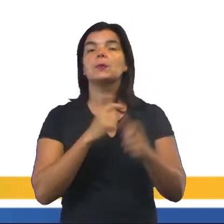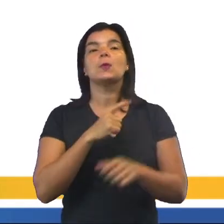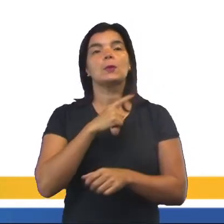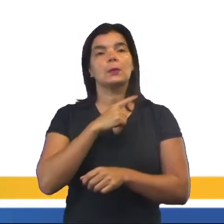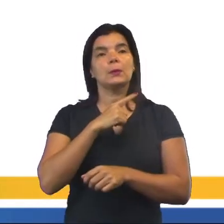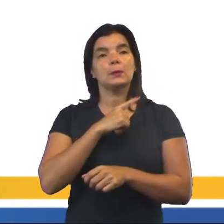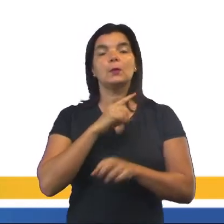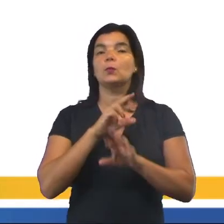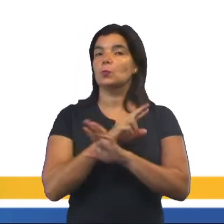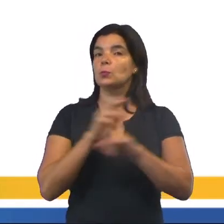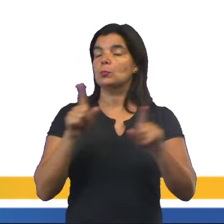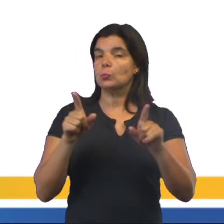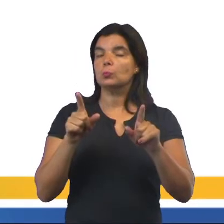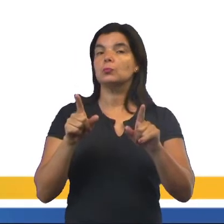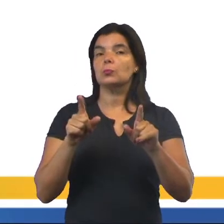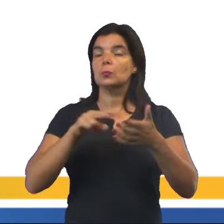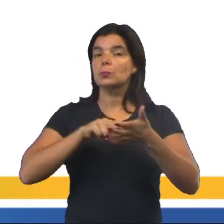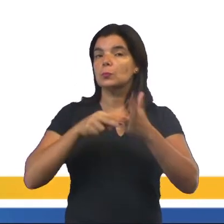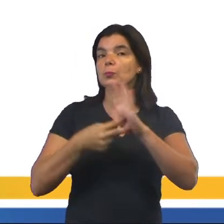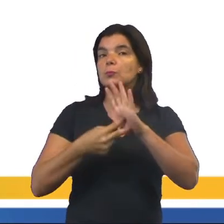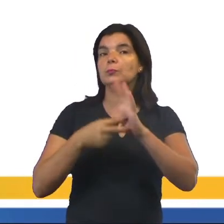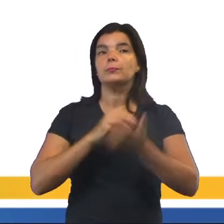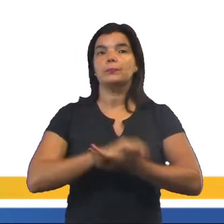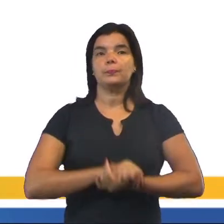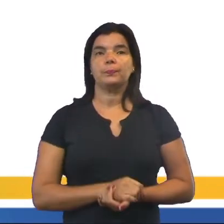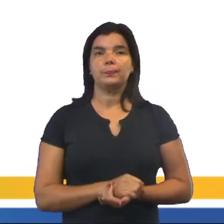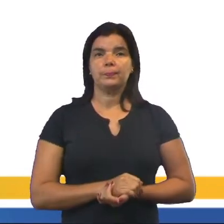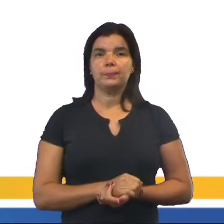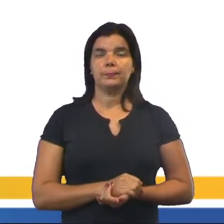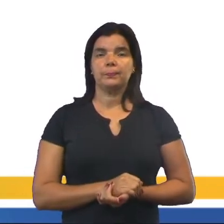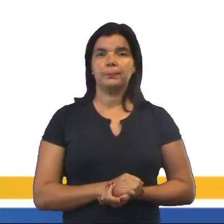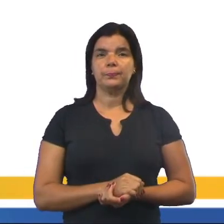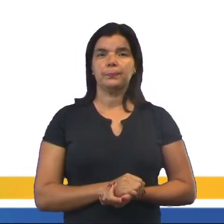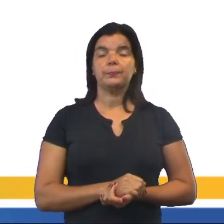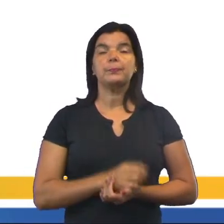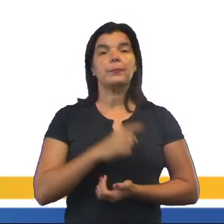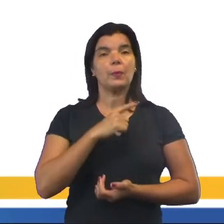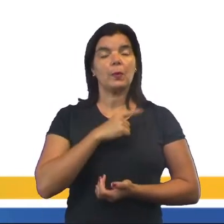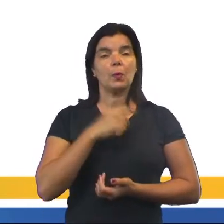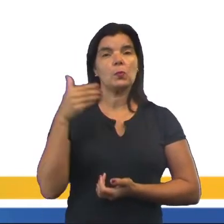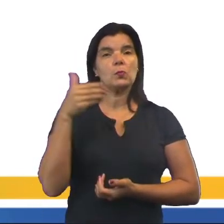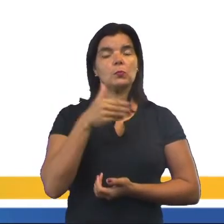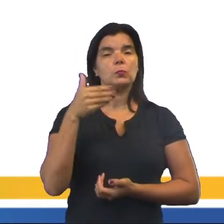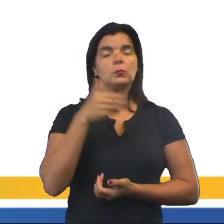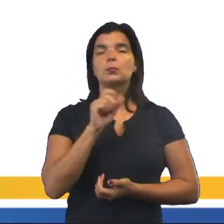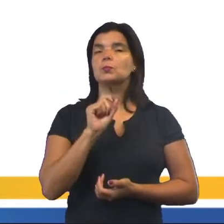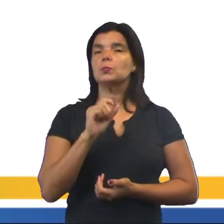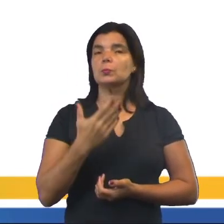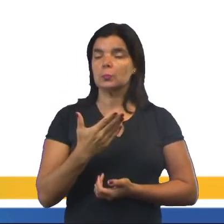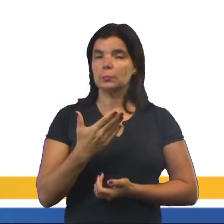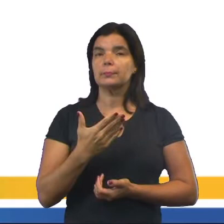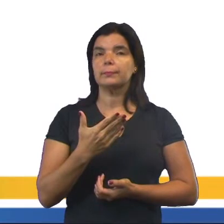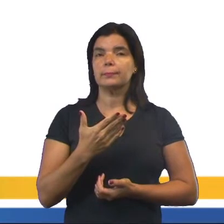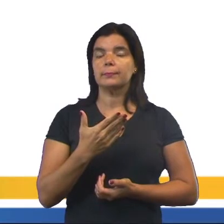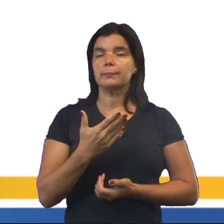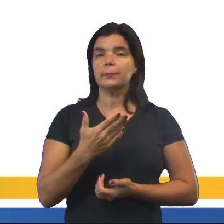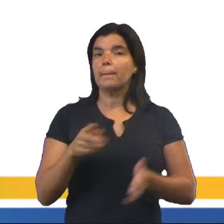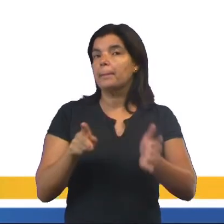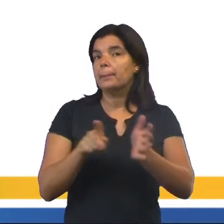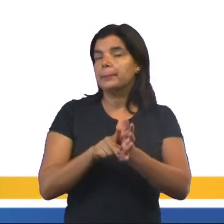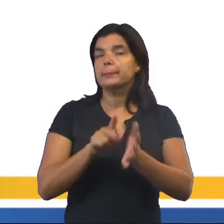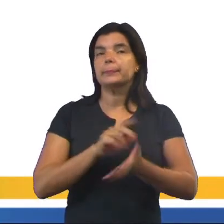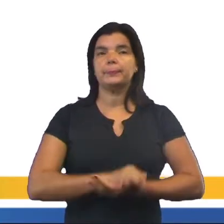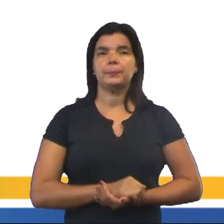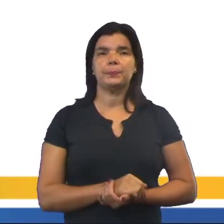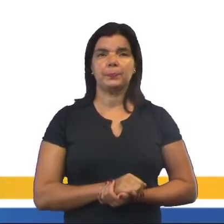eu tenho aí diferentes significados. E aí nós temos frequências mais